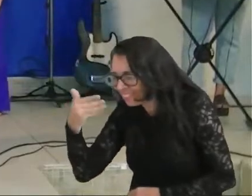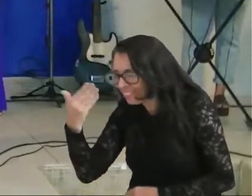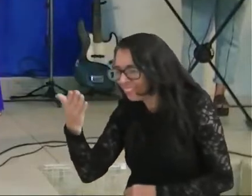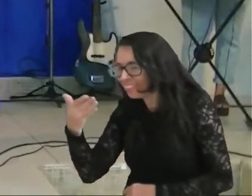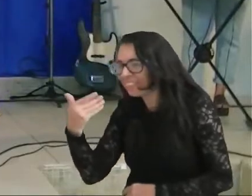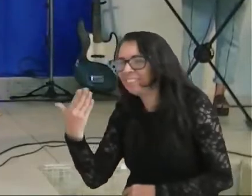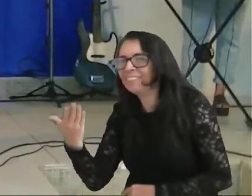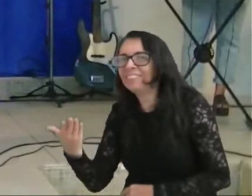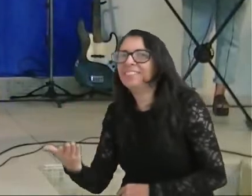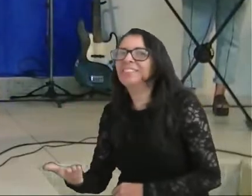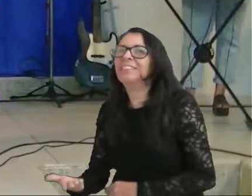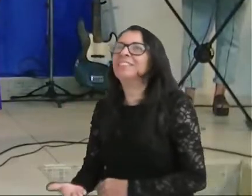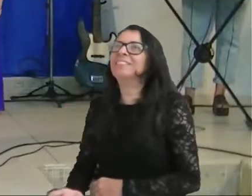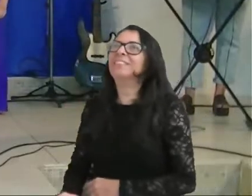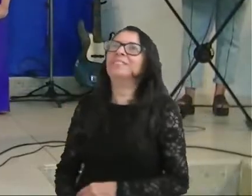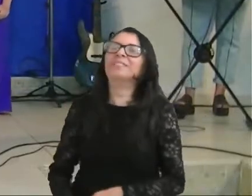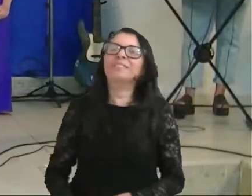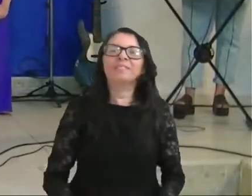agradeço.